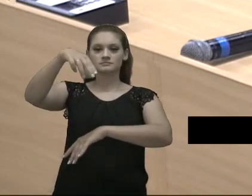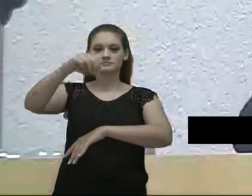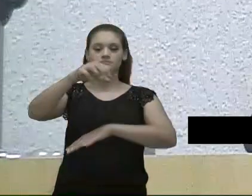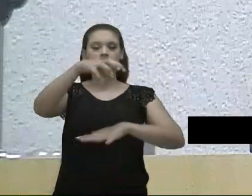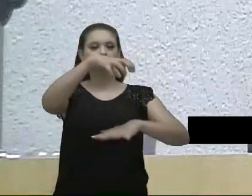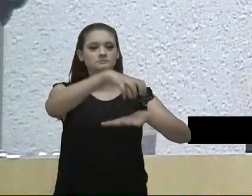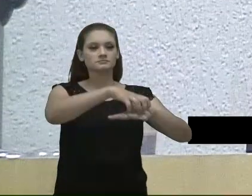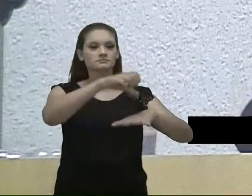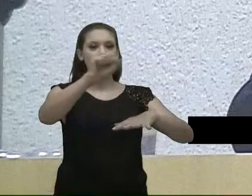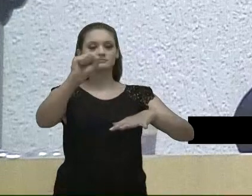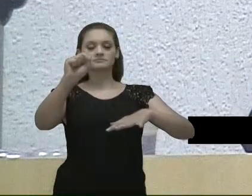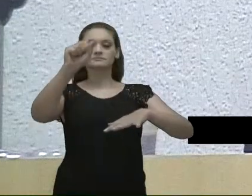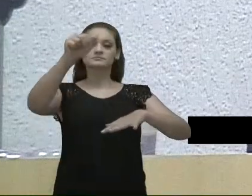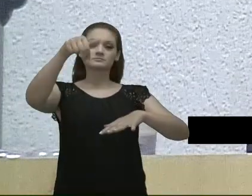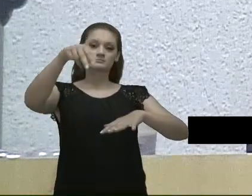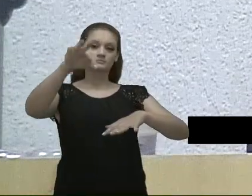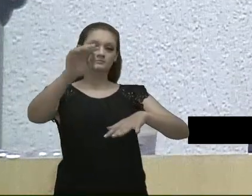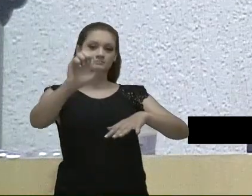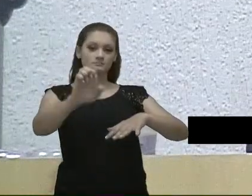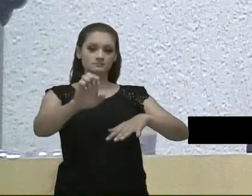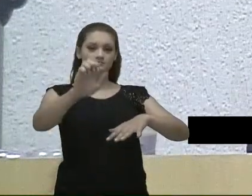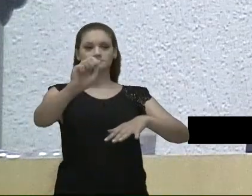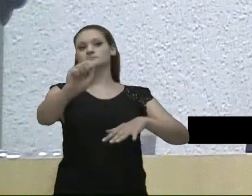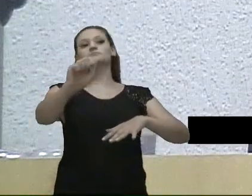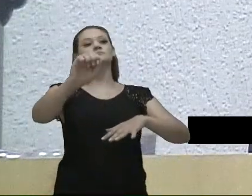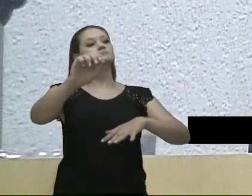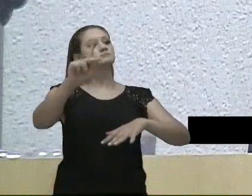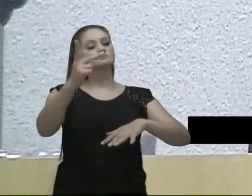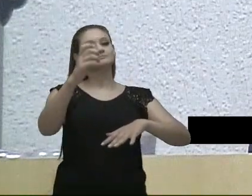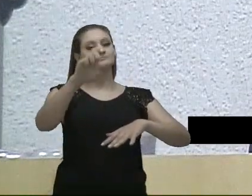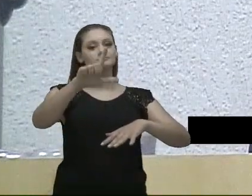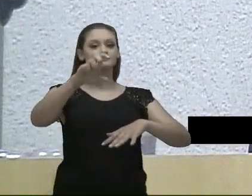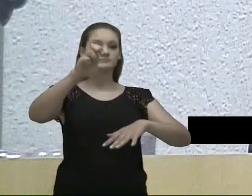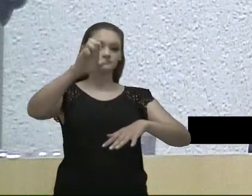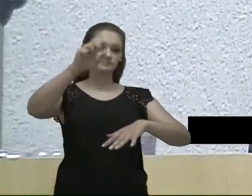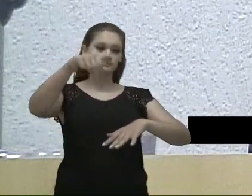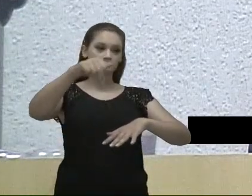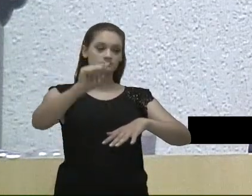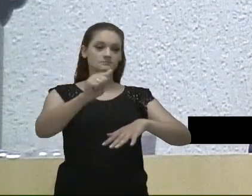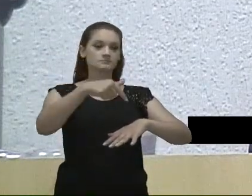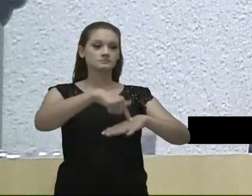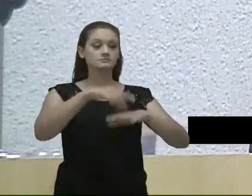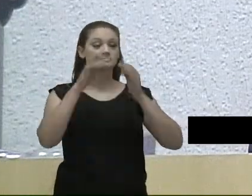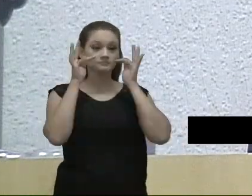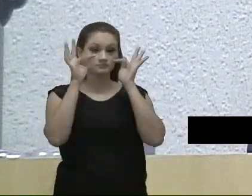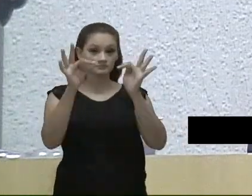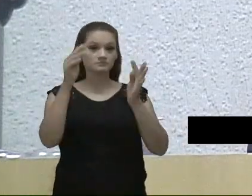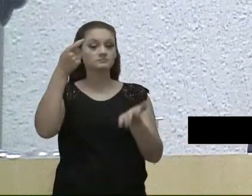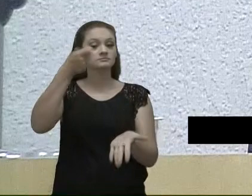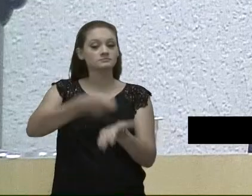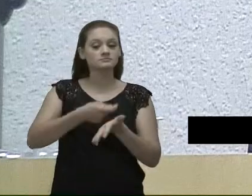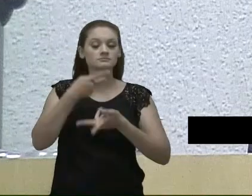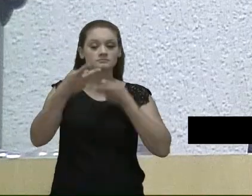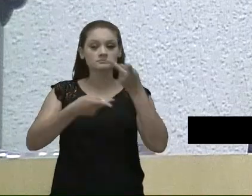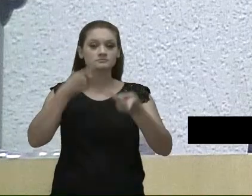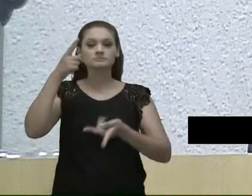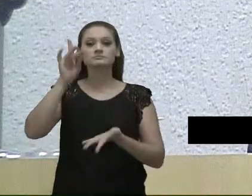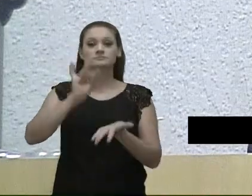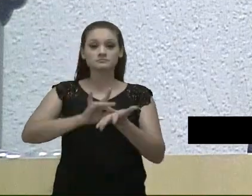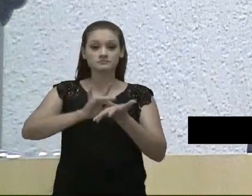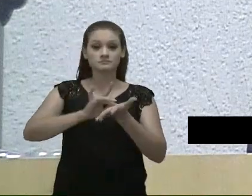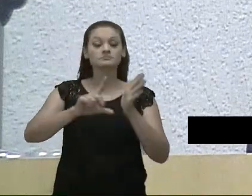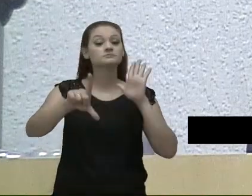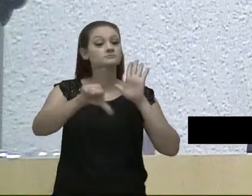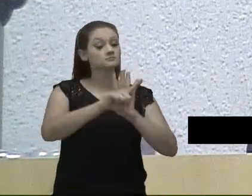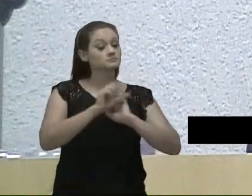O senhor está sendo ouvido nessa CPI na condição de testemunha e nessa qualidade é obrigado a falar a verdade na forma da lei, podendo